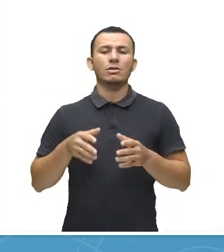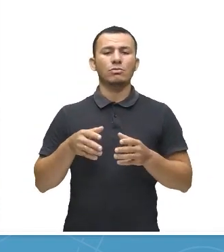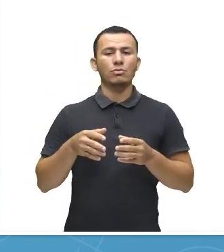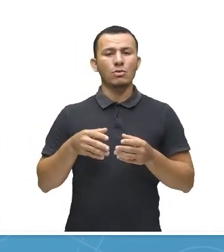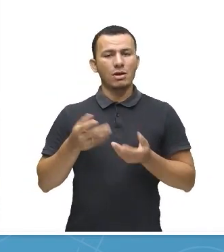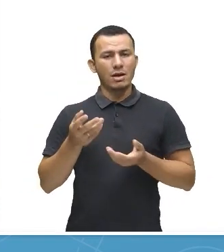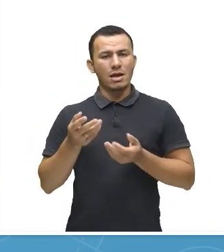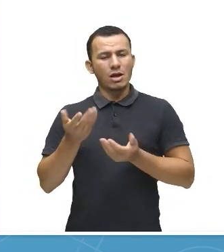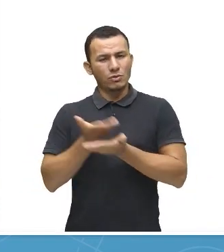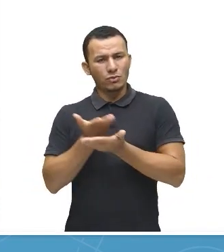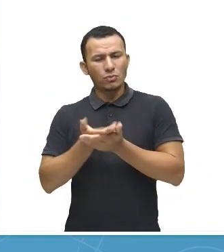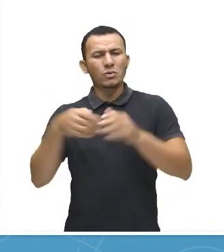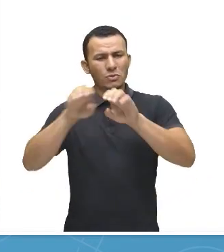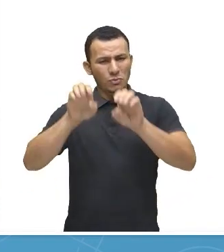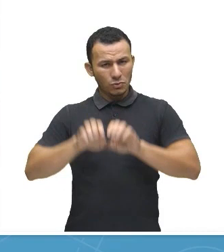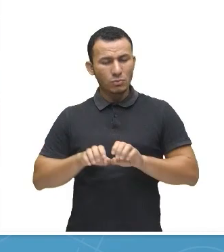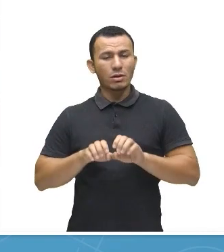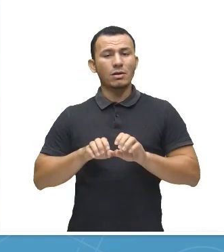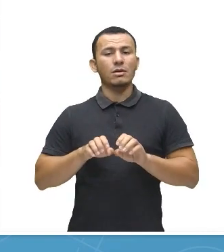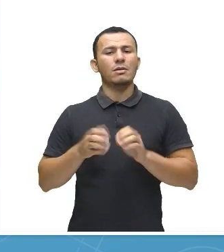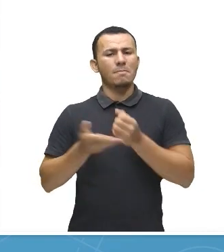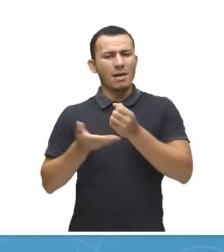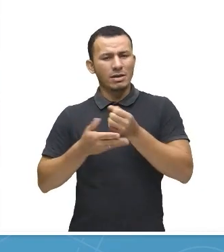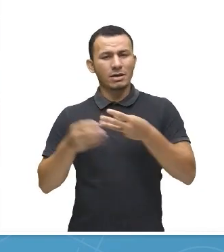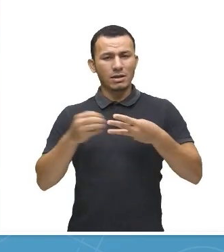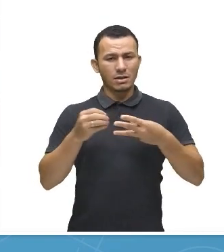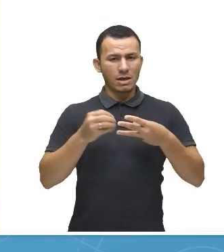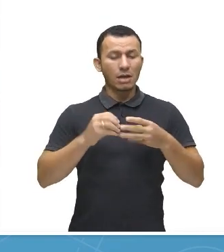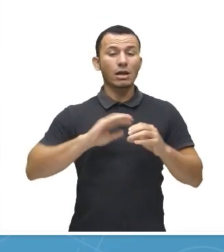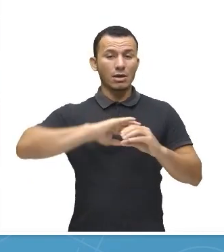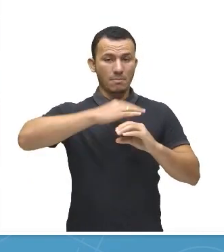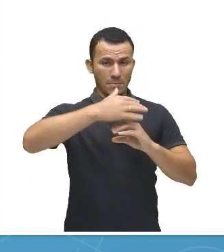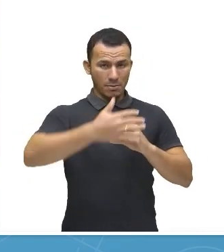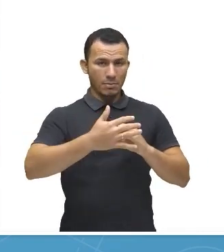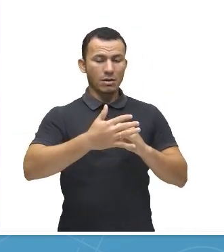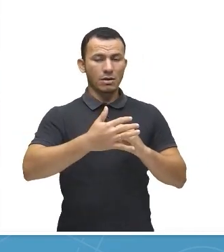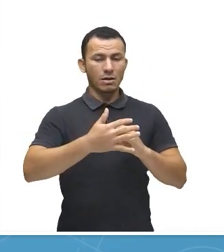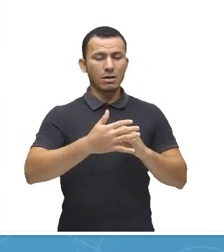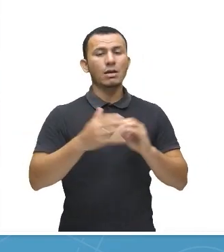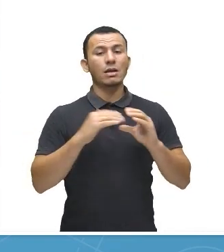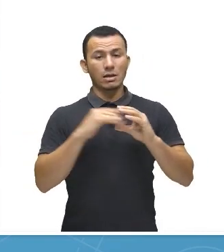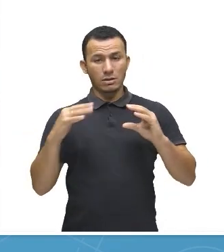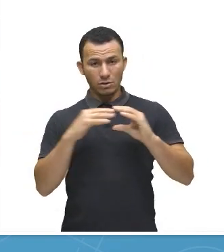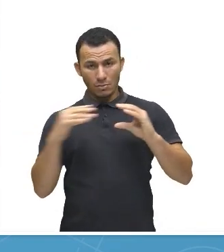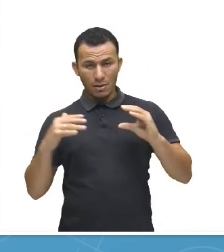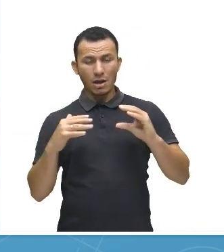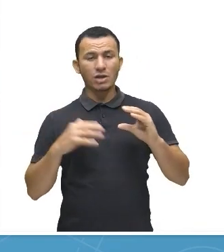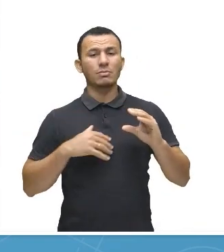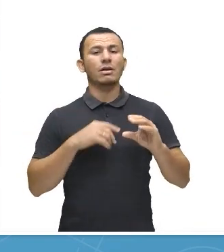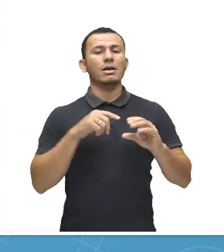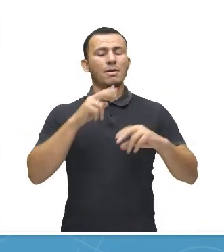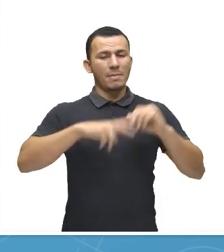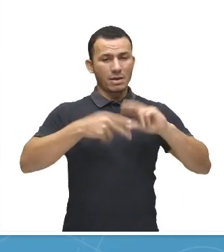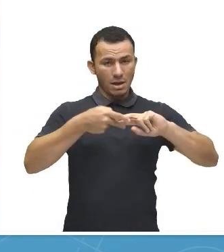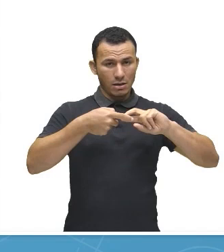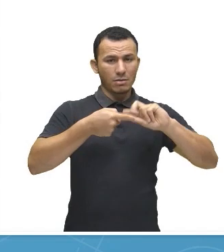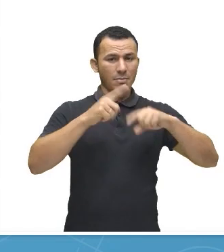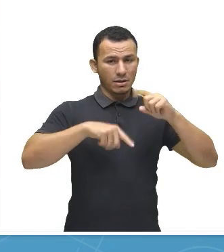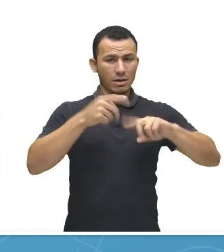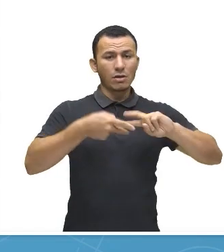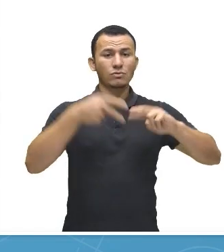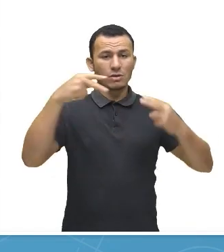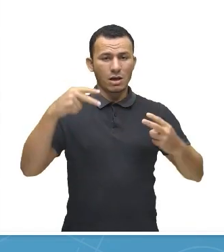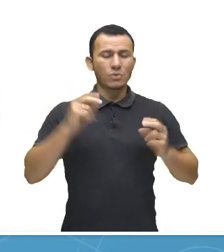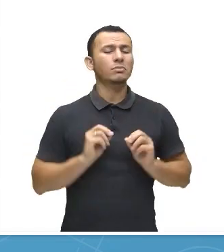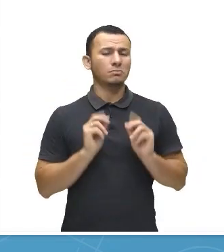que estruturas básicas das células são membrana plasmática, citoplasma e material genético, tá